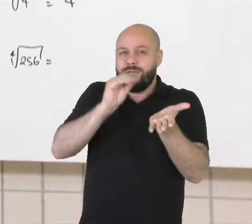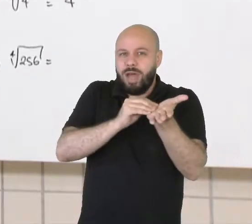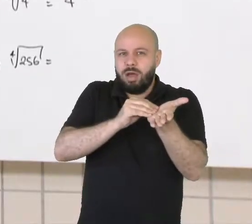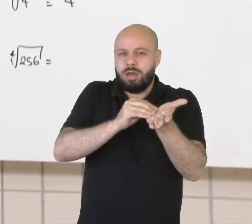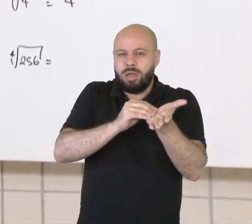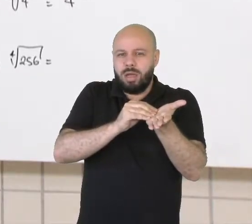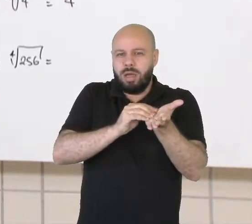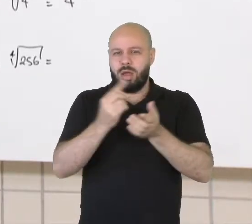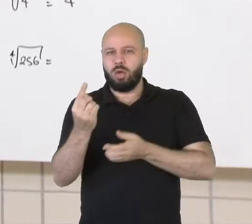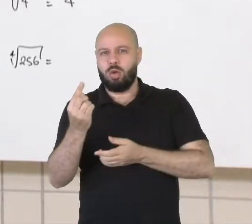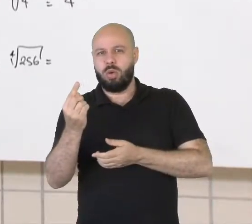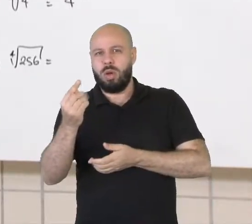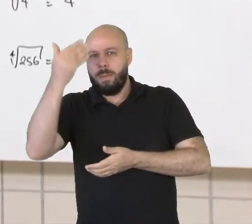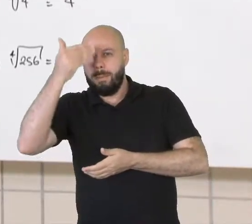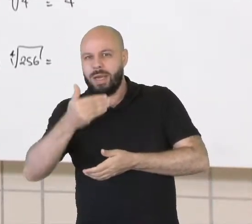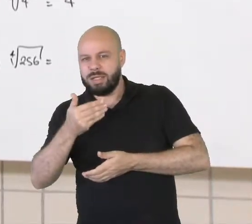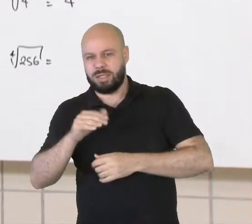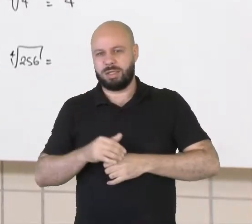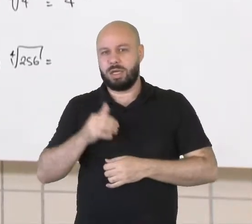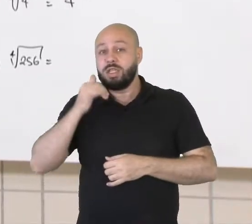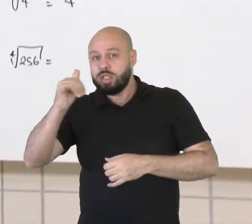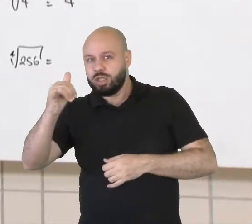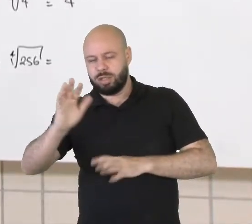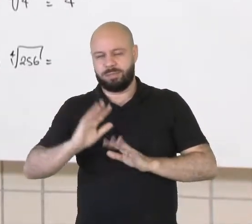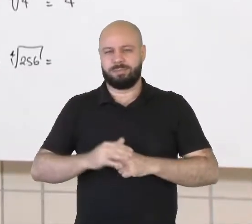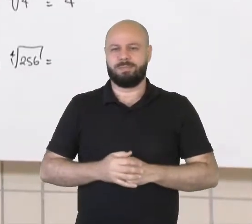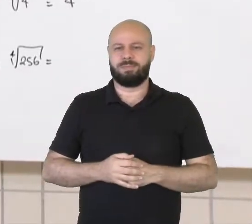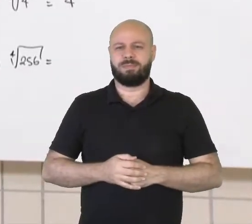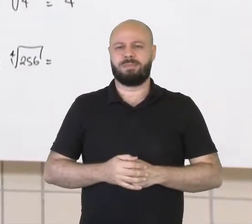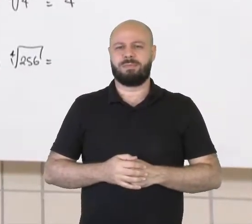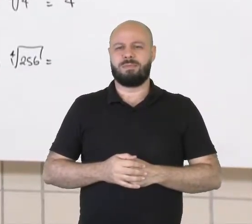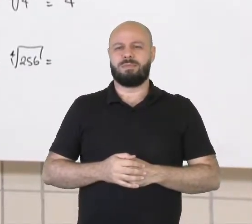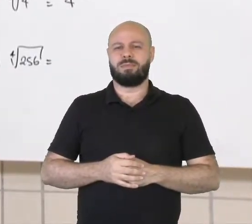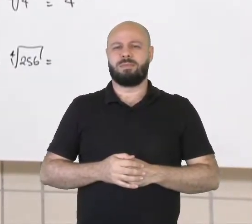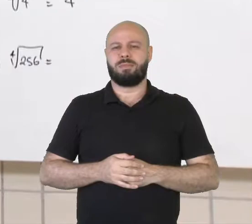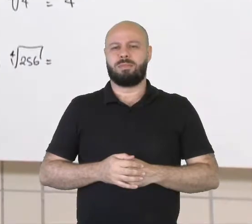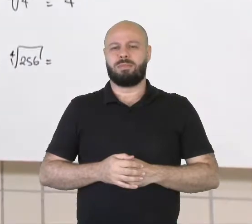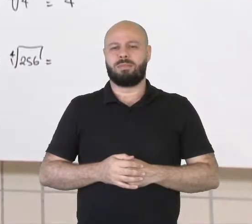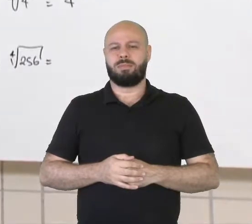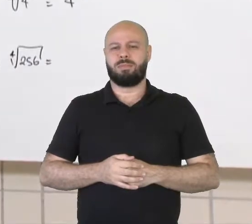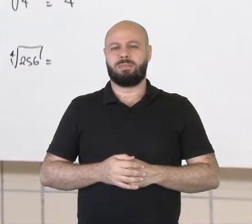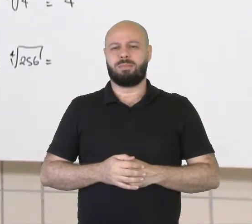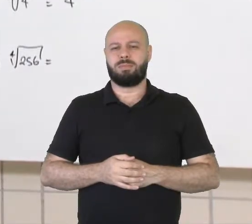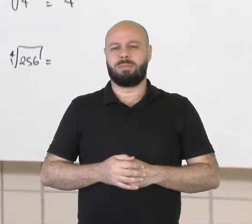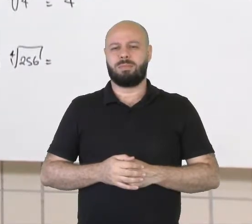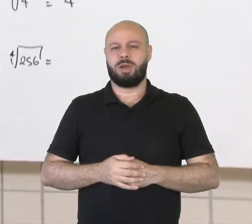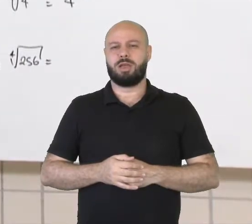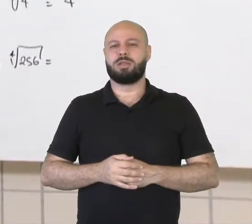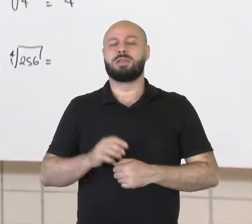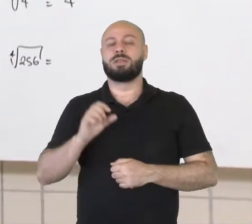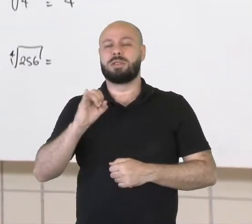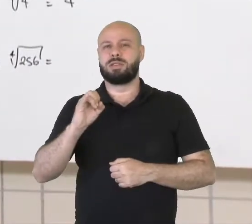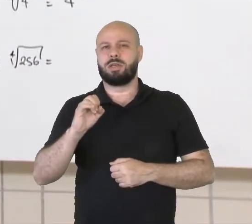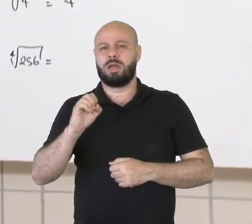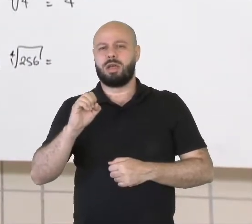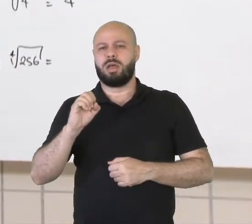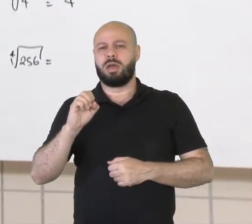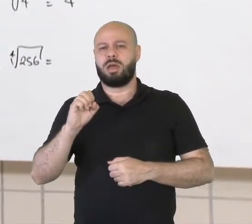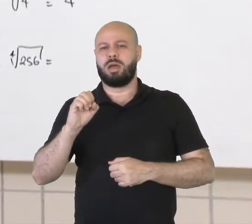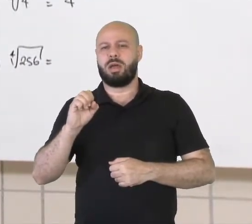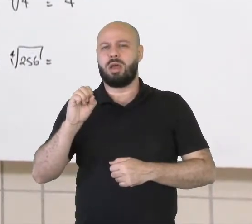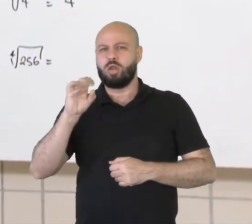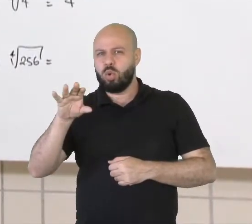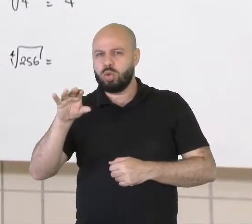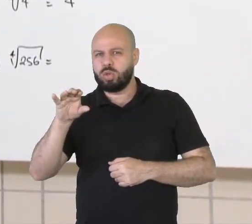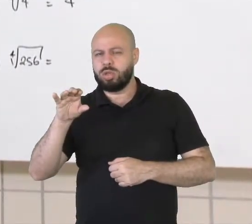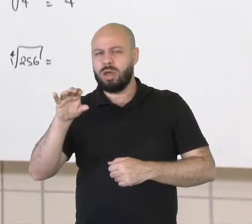e presença de energia. Bom, são pulsos. Você vai ficar emitindo luz e falta de